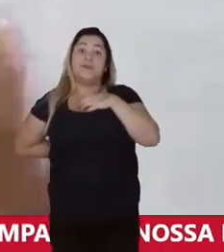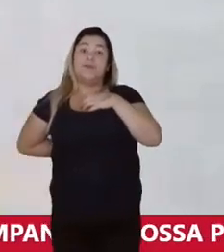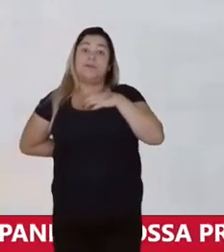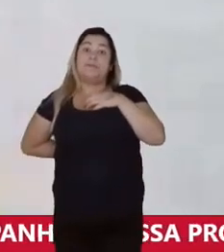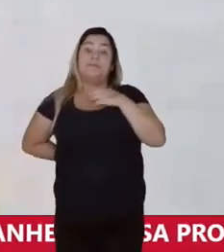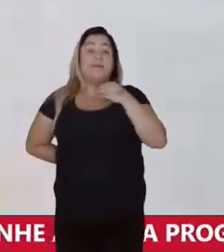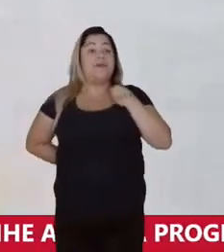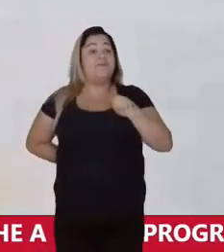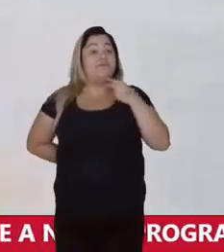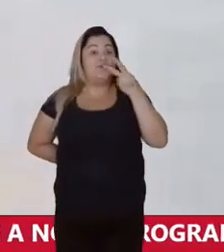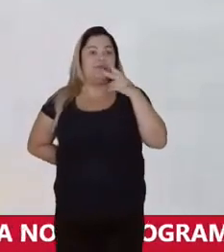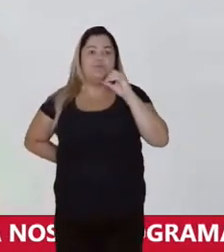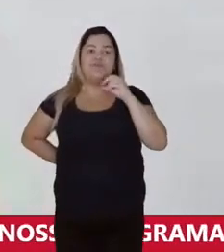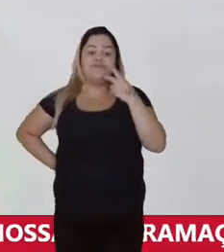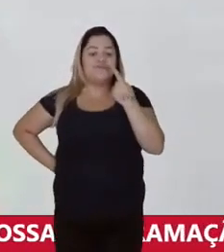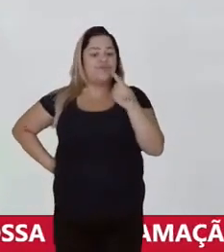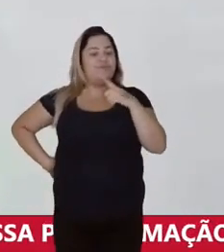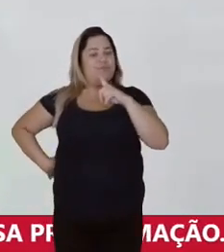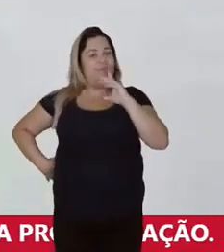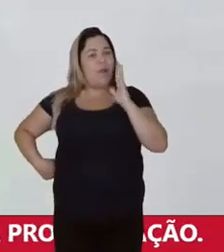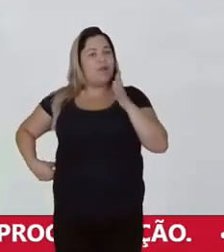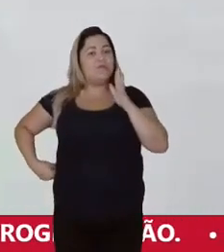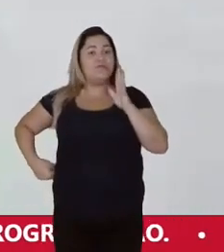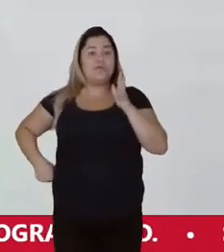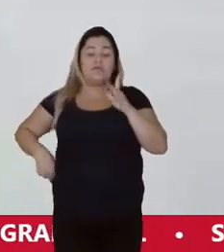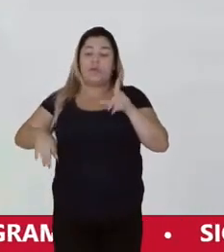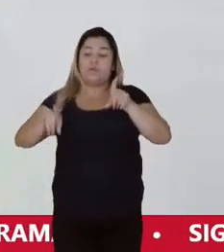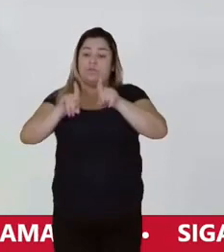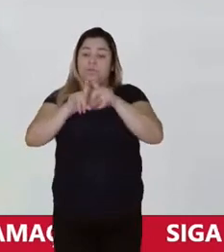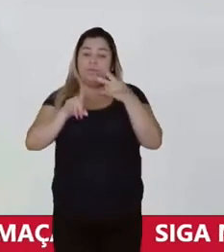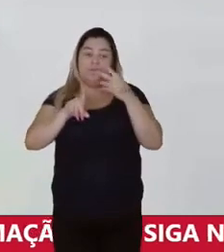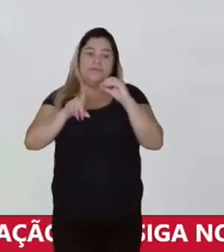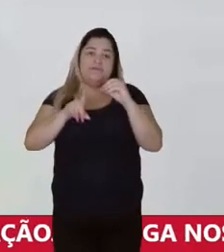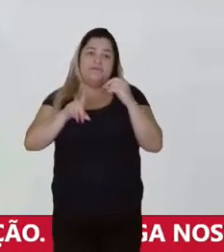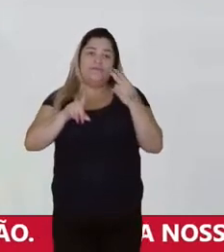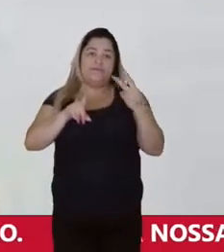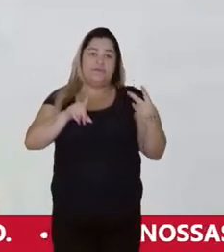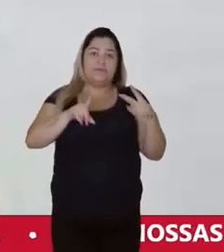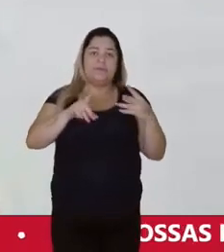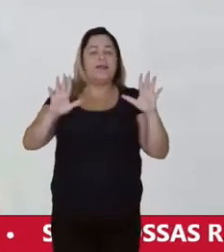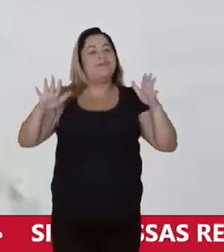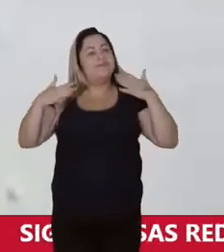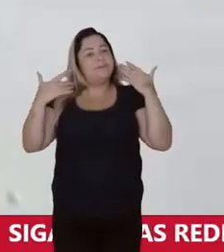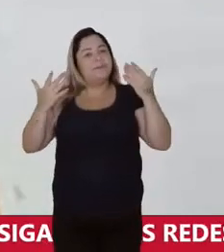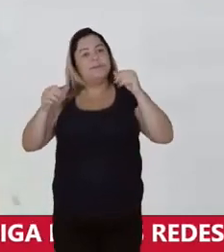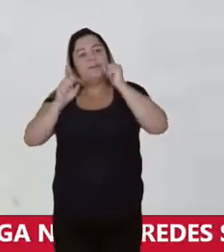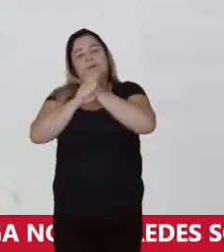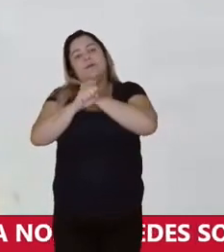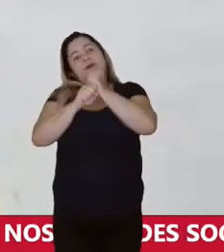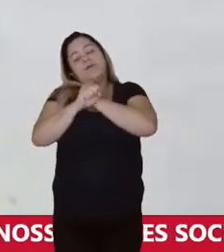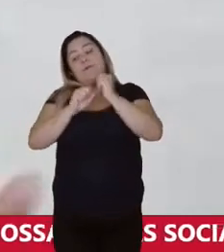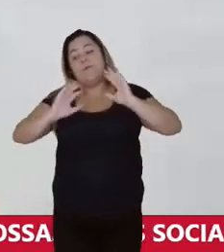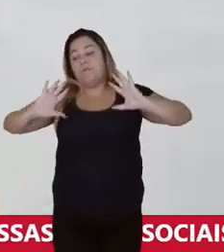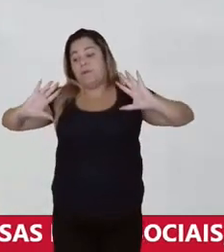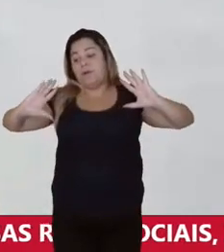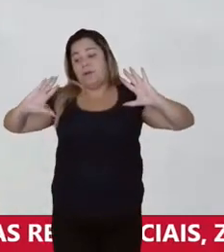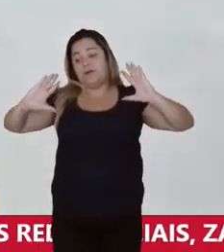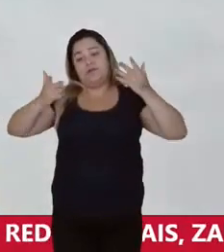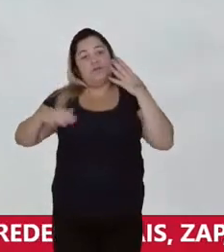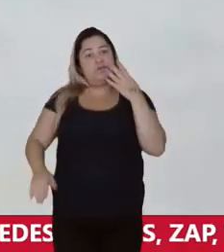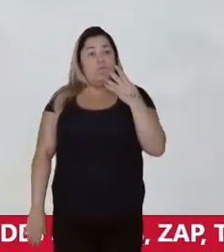mal viveu 2021, já pensando em chegar a 2022. E das alegrias desse ano e da comemoração